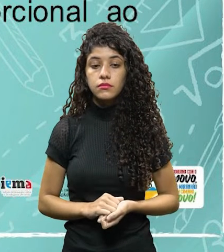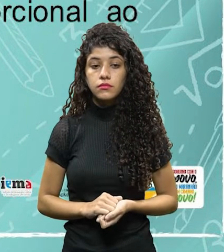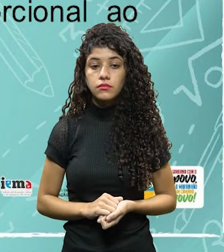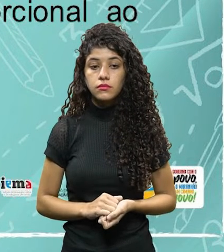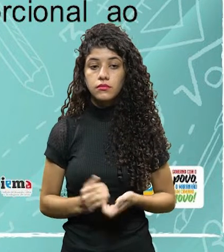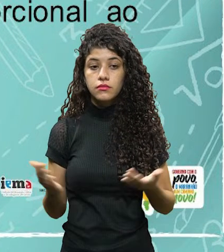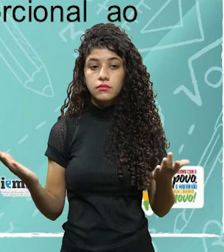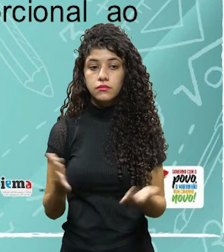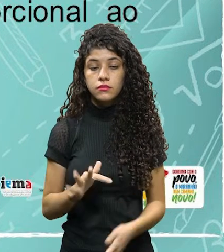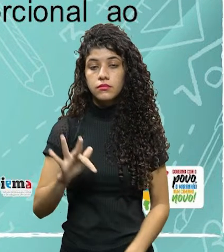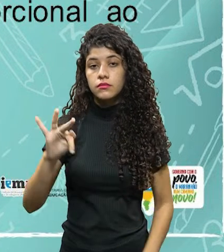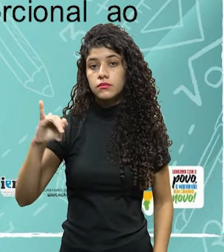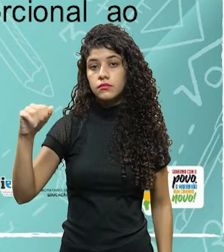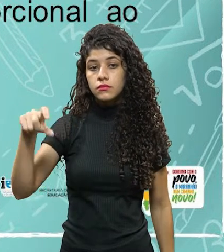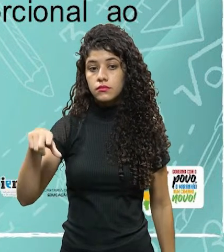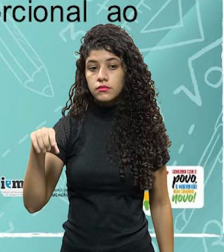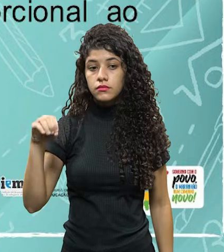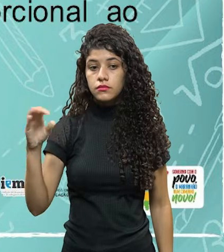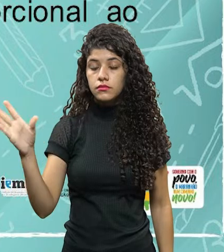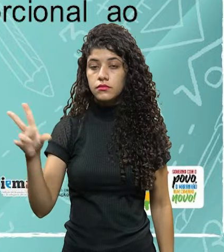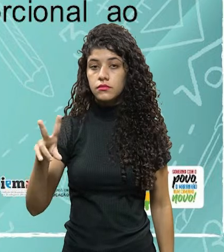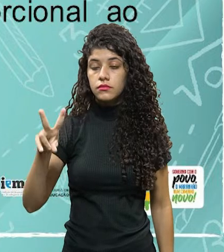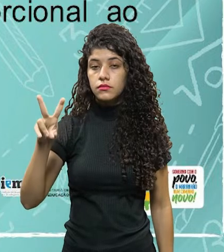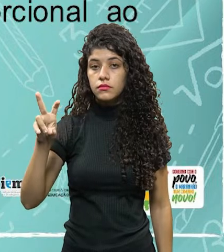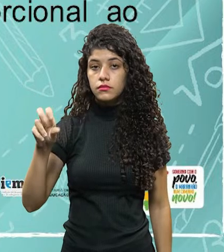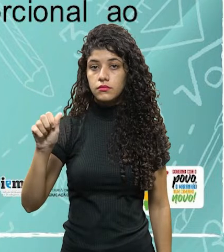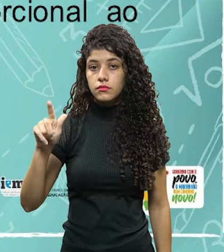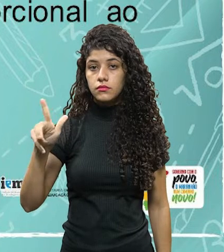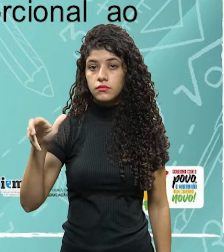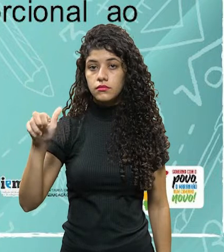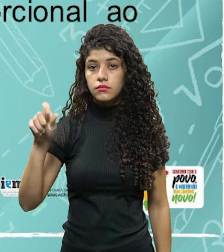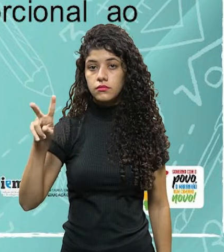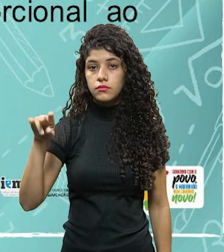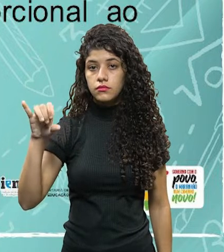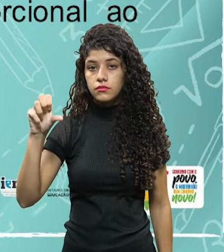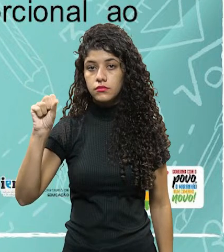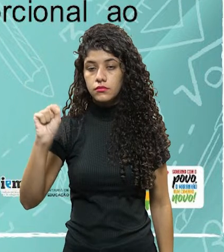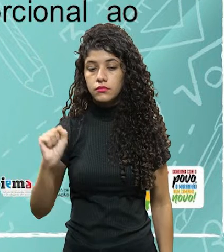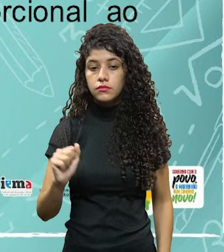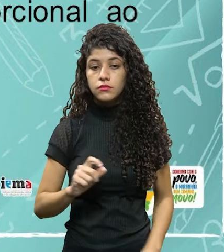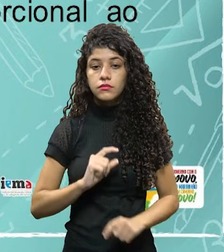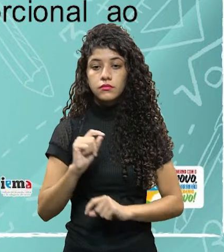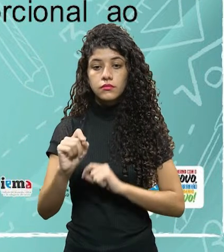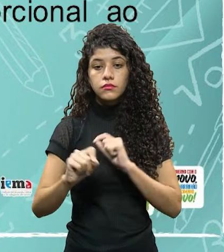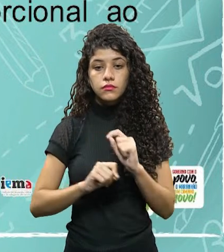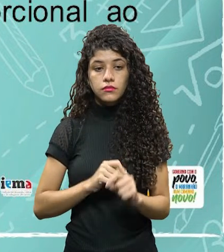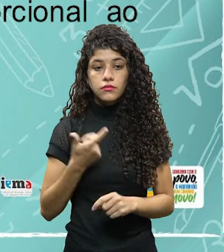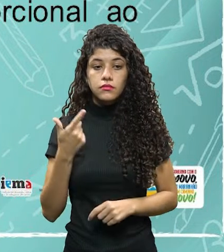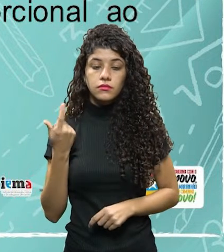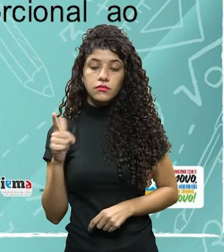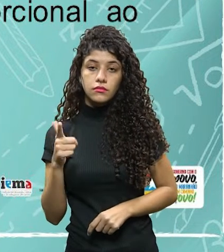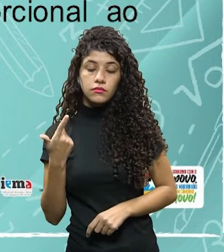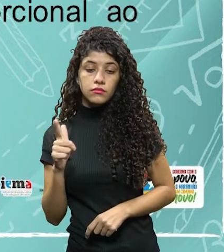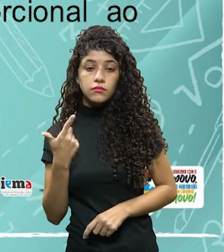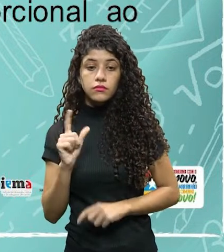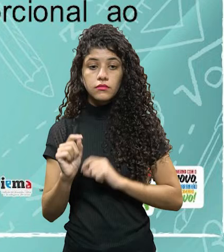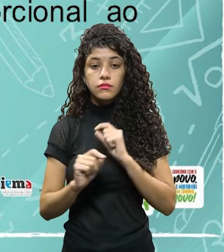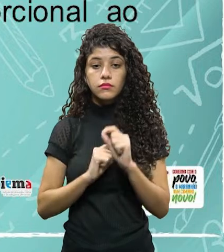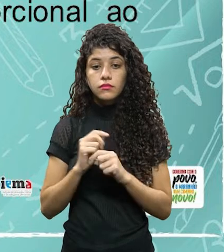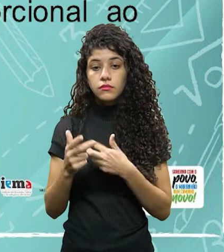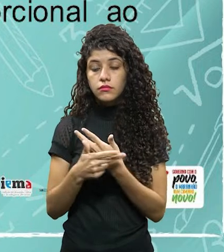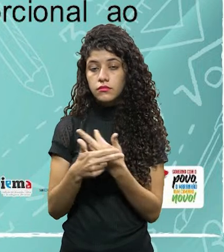Custos fixos e variáveis. Os custos fixos de uma empresa são aqueles que são menos suscetíveis a